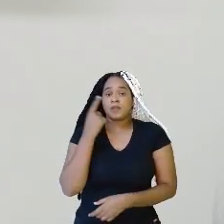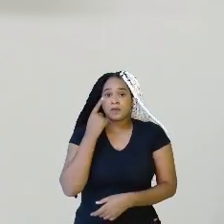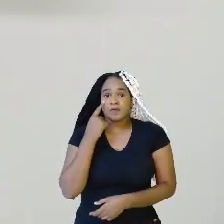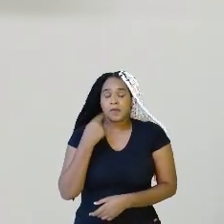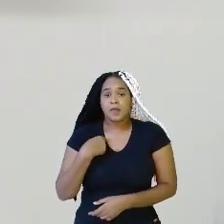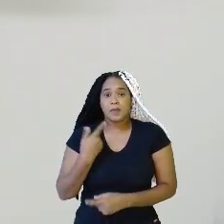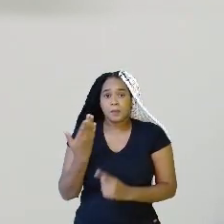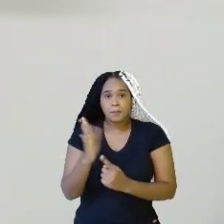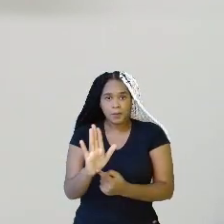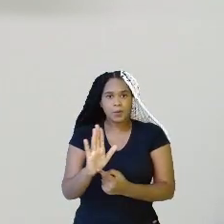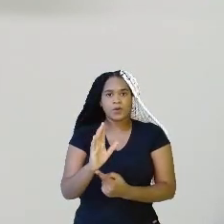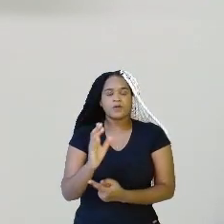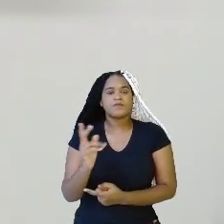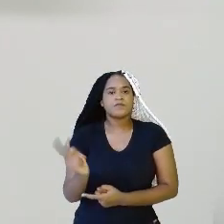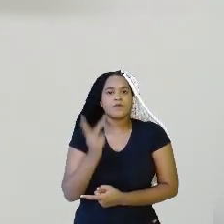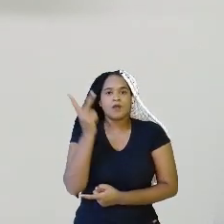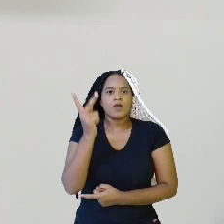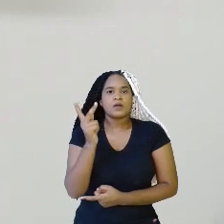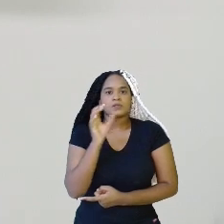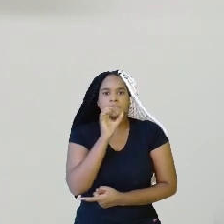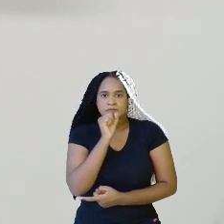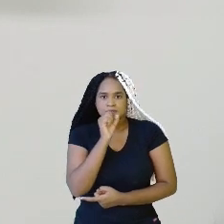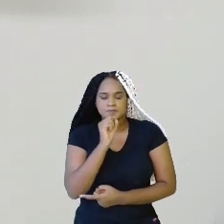da laranja,